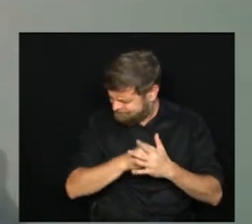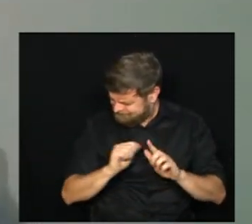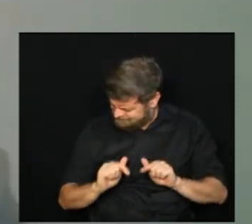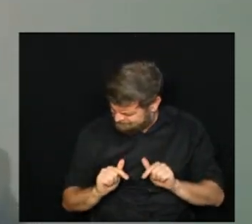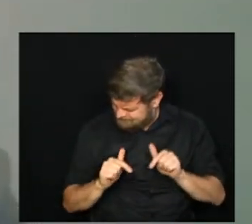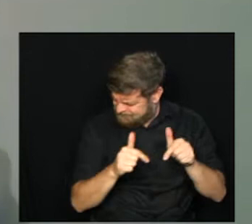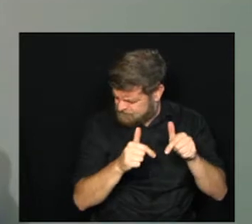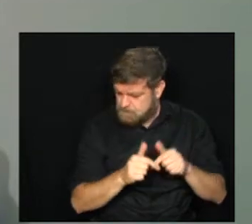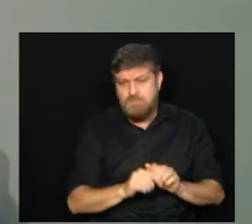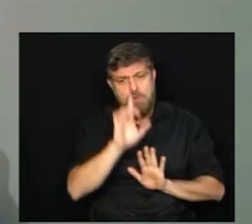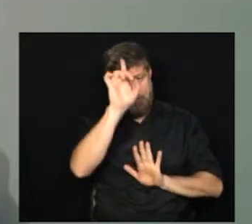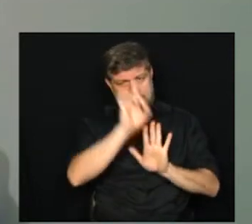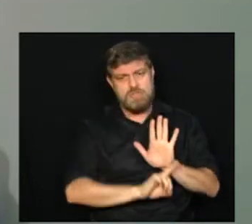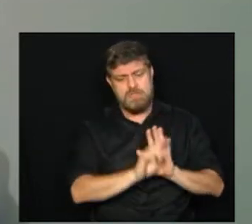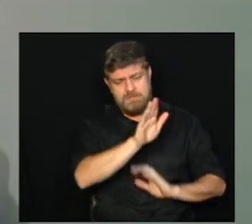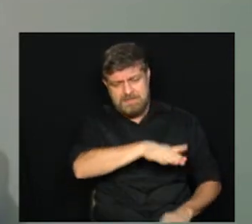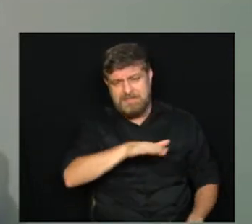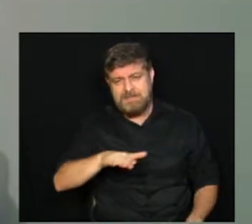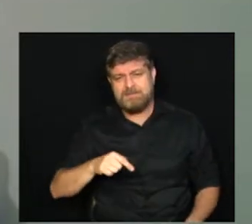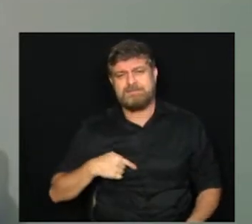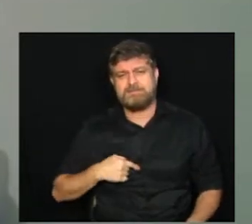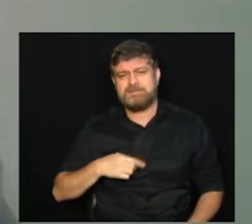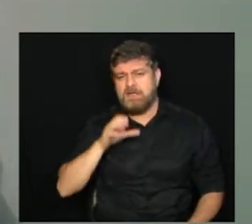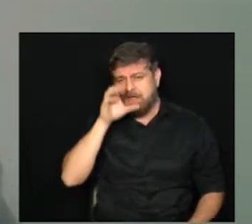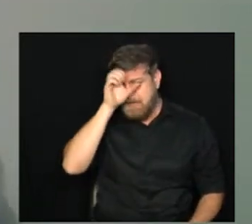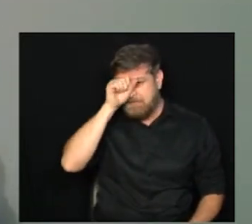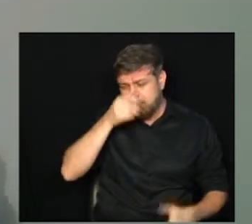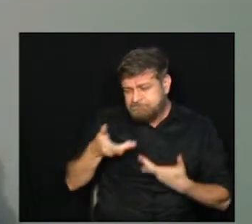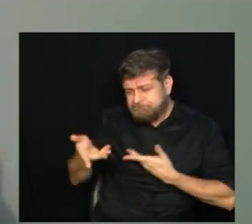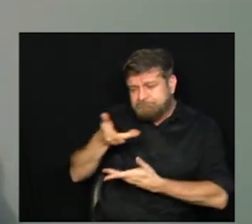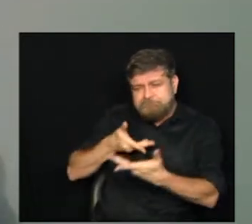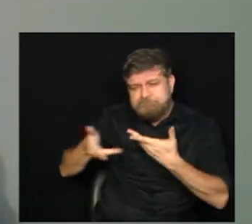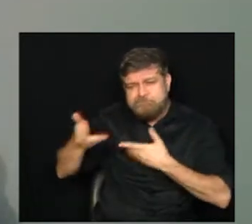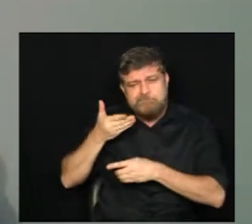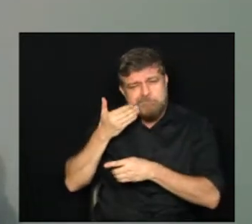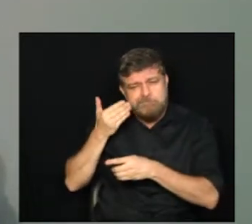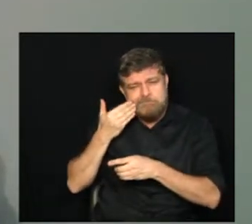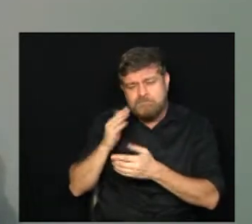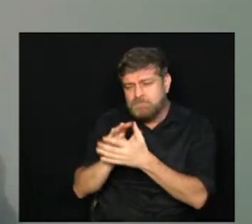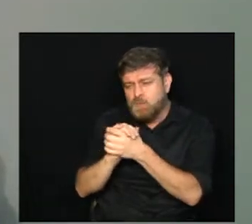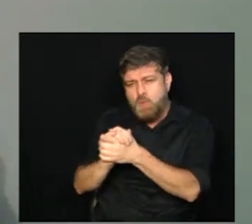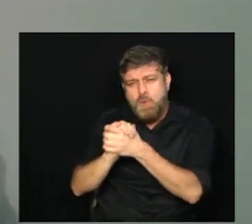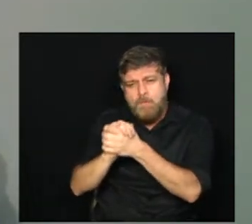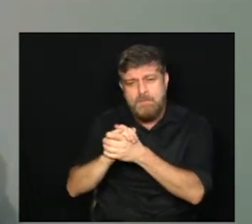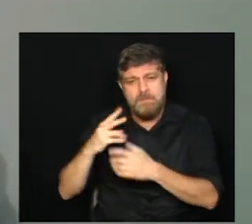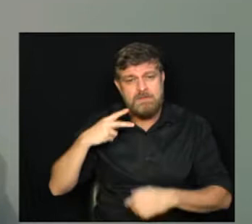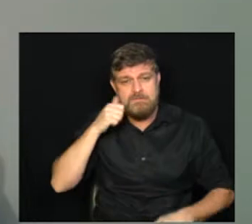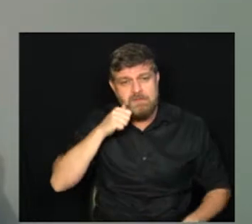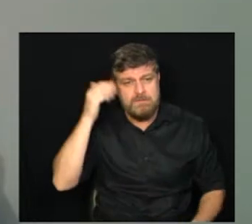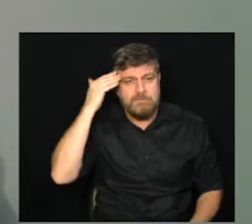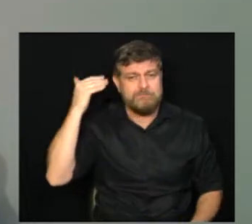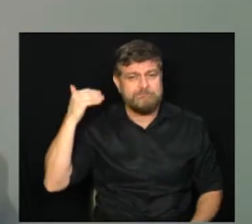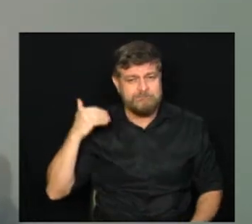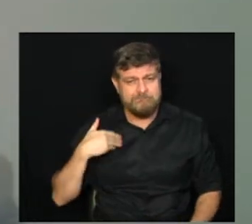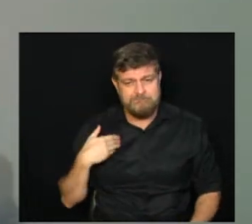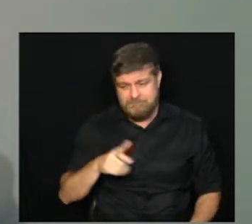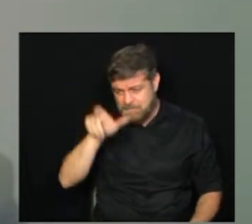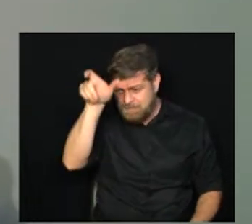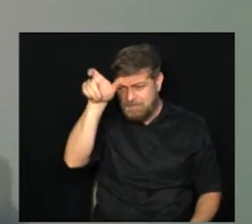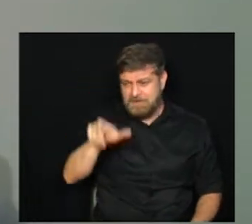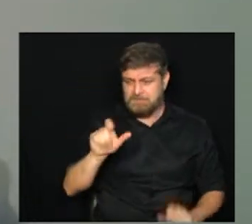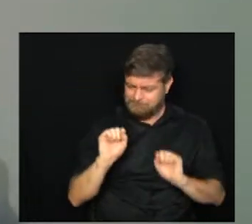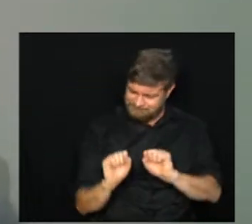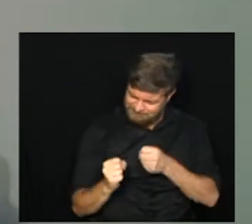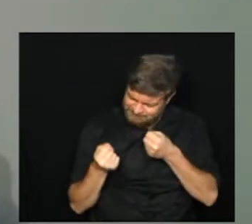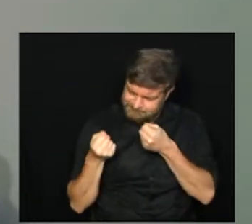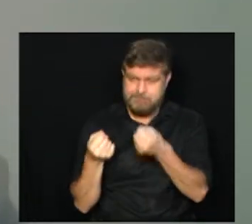dos direitos da criança. Tenho aprendido muito com ela. Parabéns, Débora. Você tem levado com muita